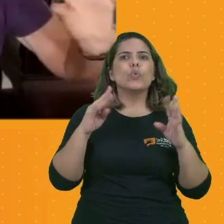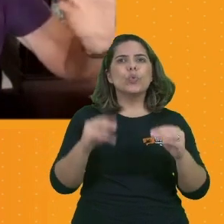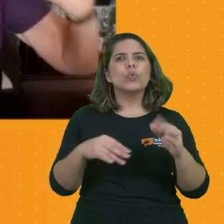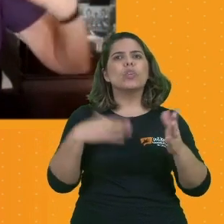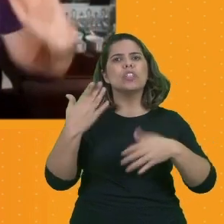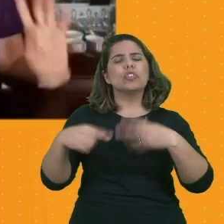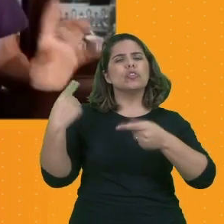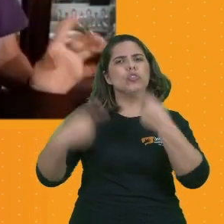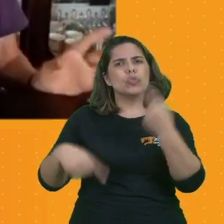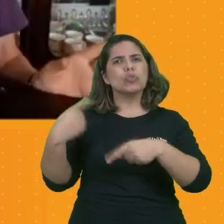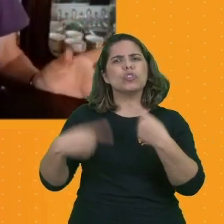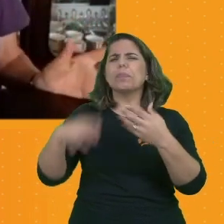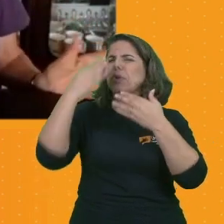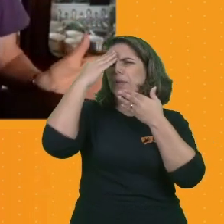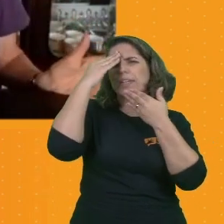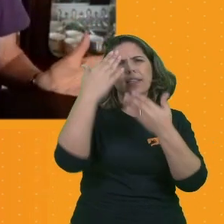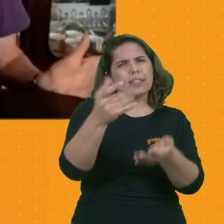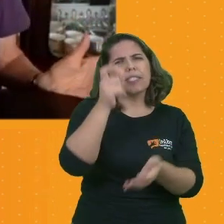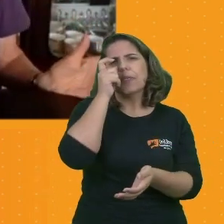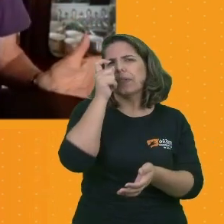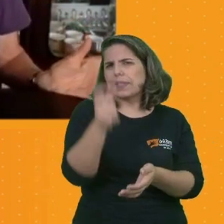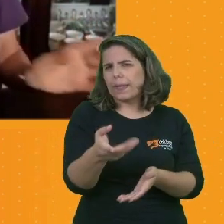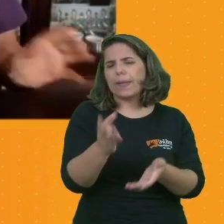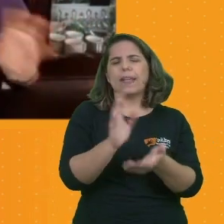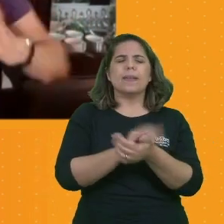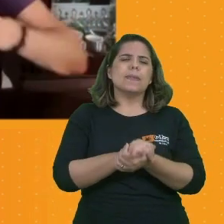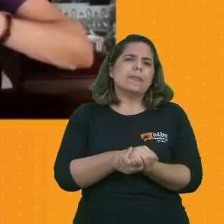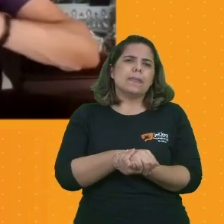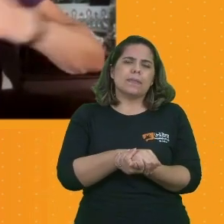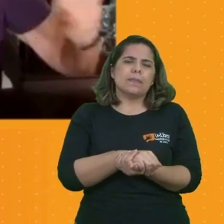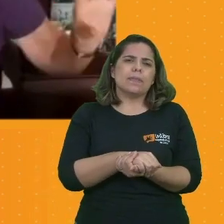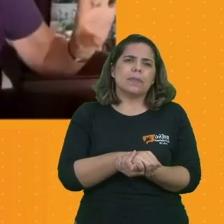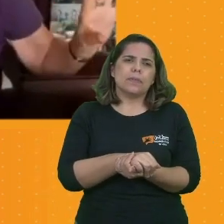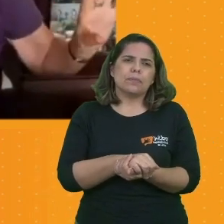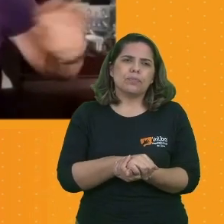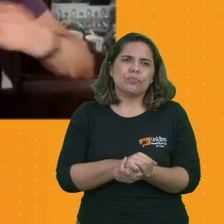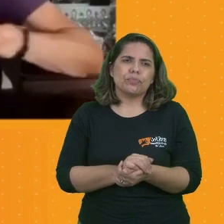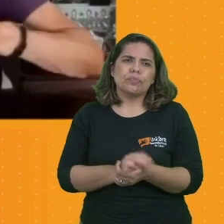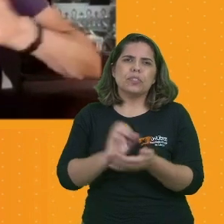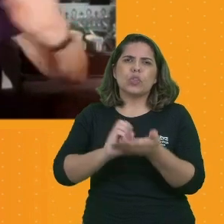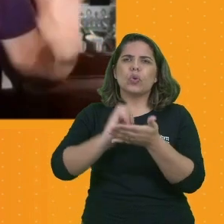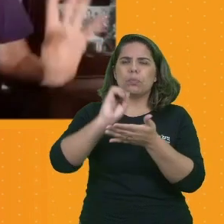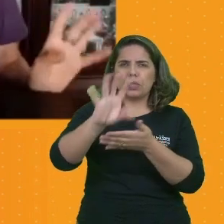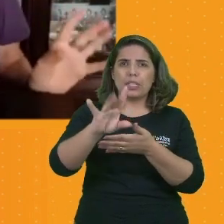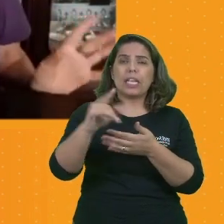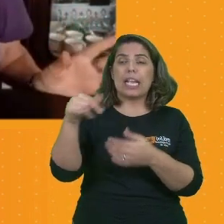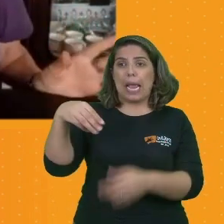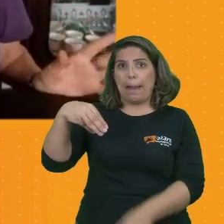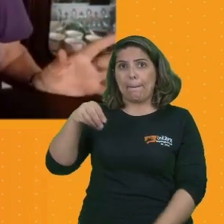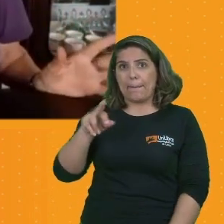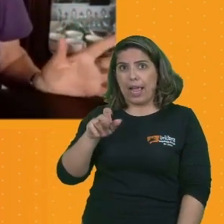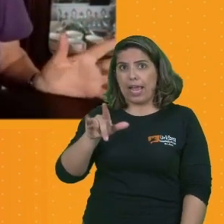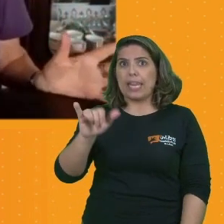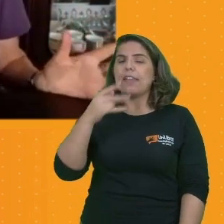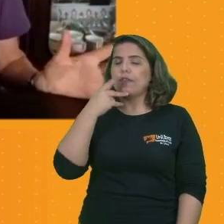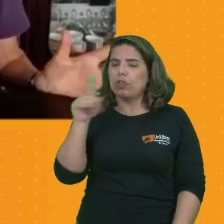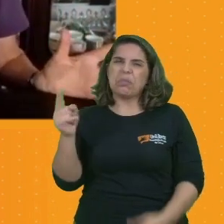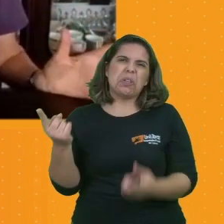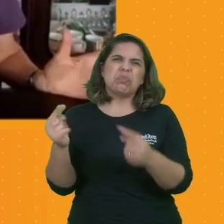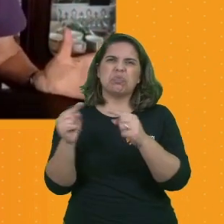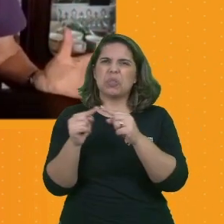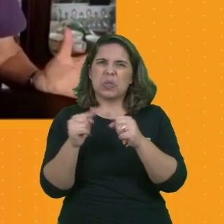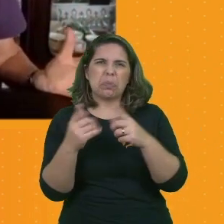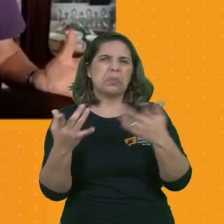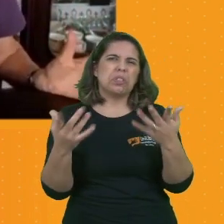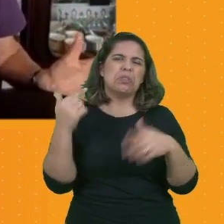ele quer discutir mas agradeci muito interessante mas Maria de novo continua não sinto engajar